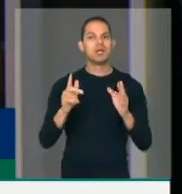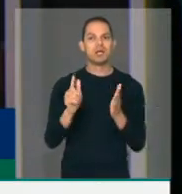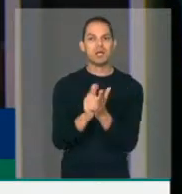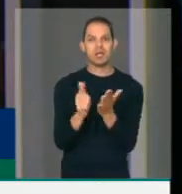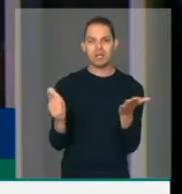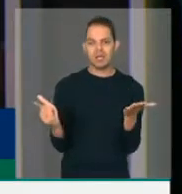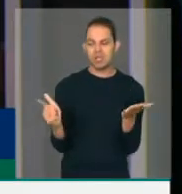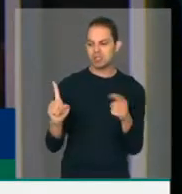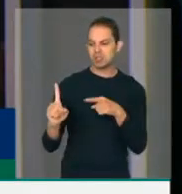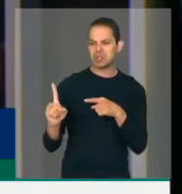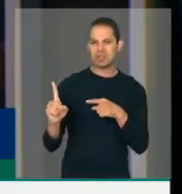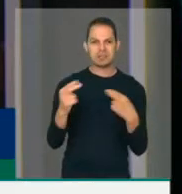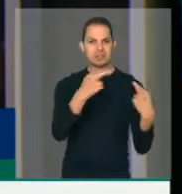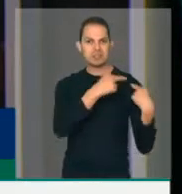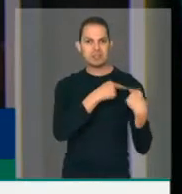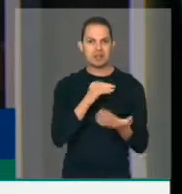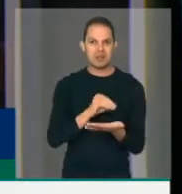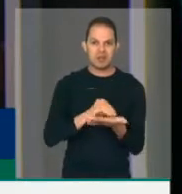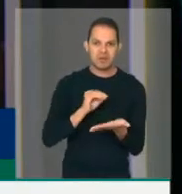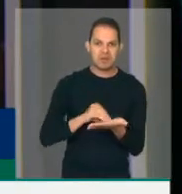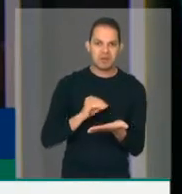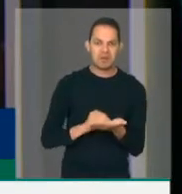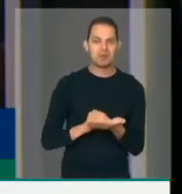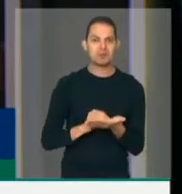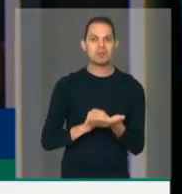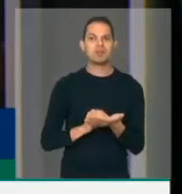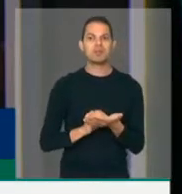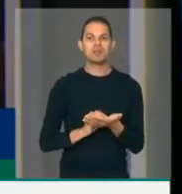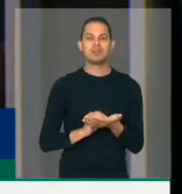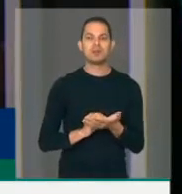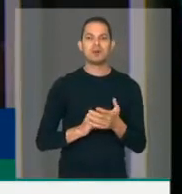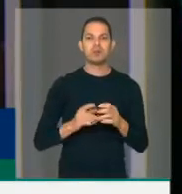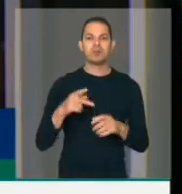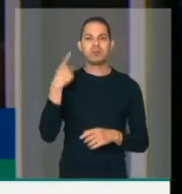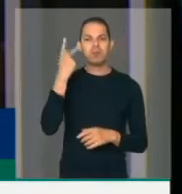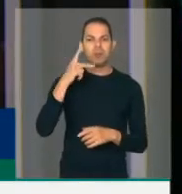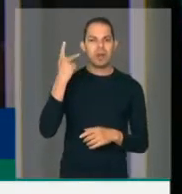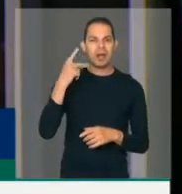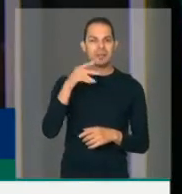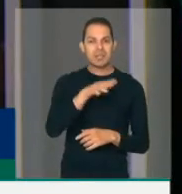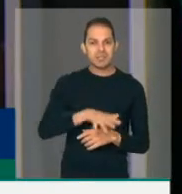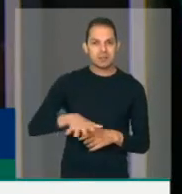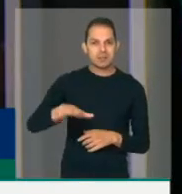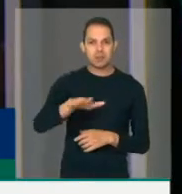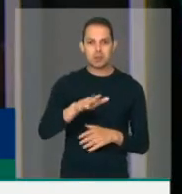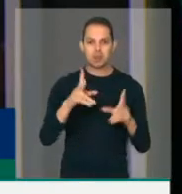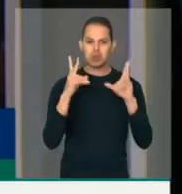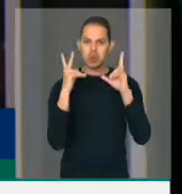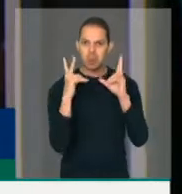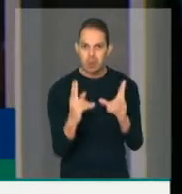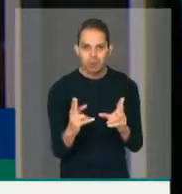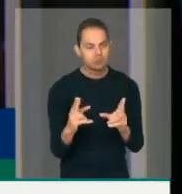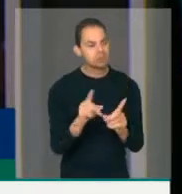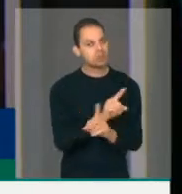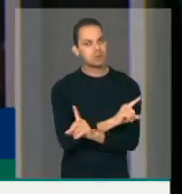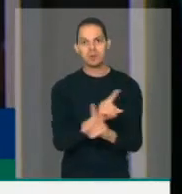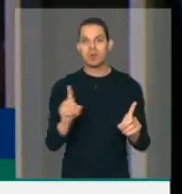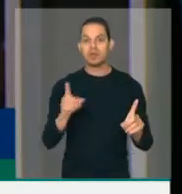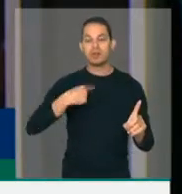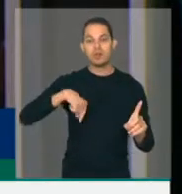jornalistas irresponsáveis colocam todos os parlamentares na mesma panela. Nós